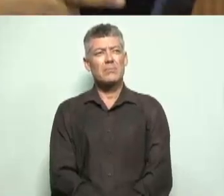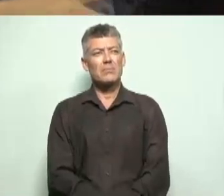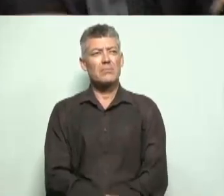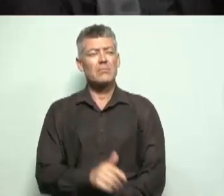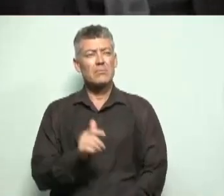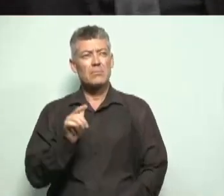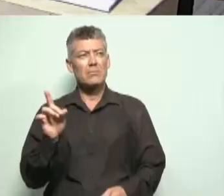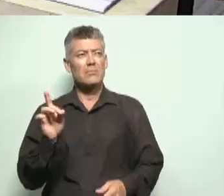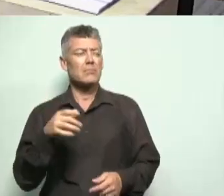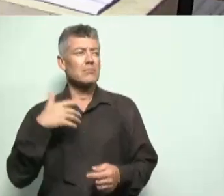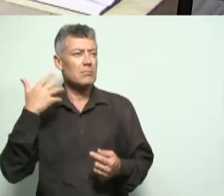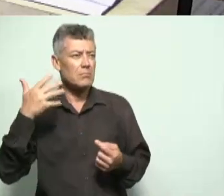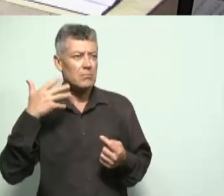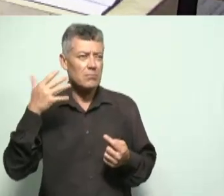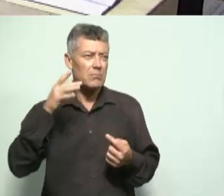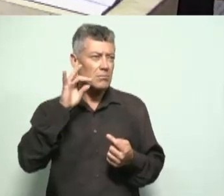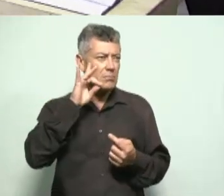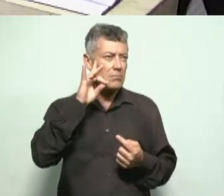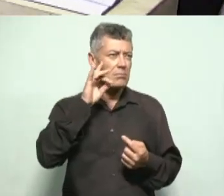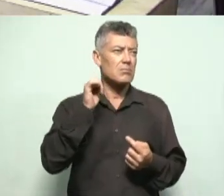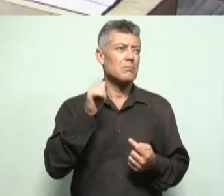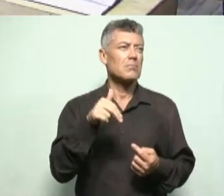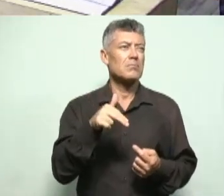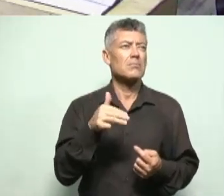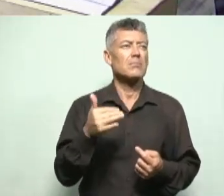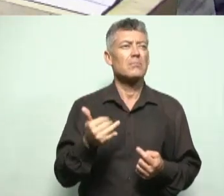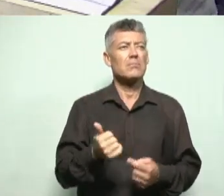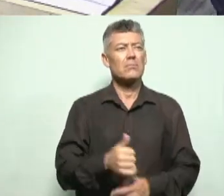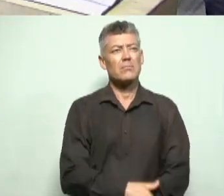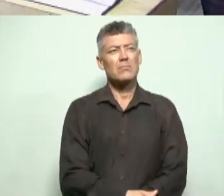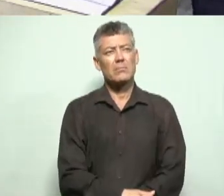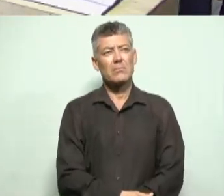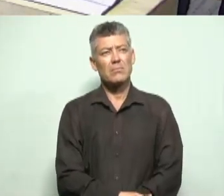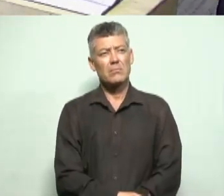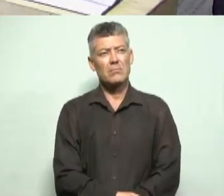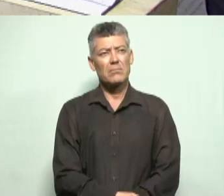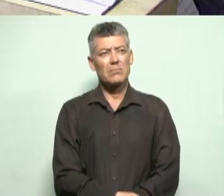Próxima oradora do dia, vereadora Nina Souza.